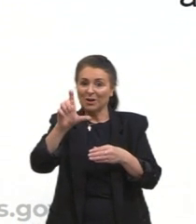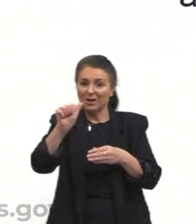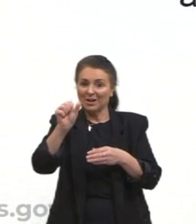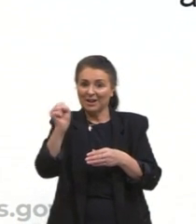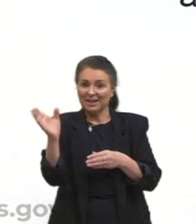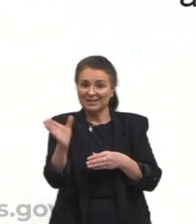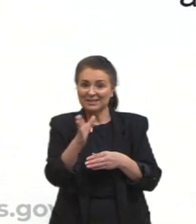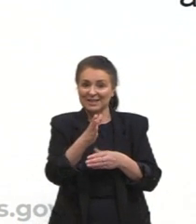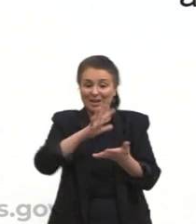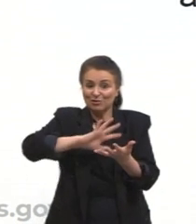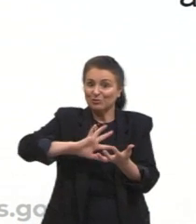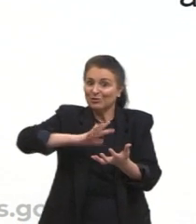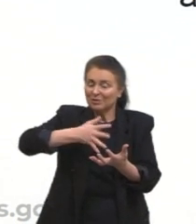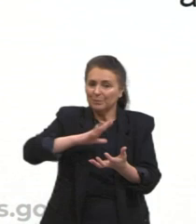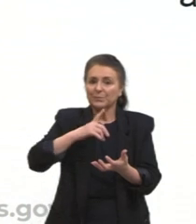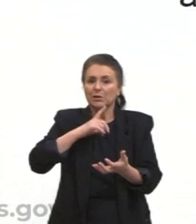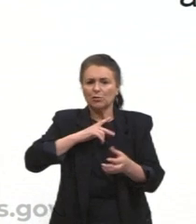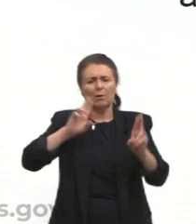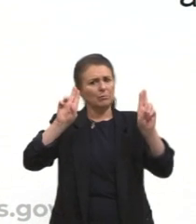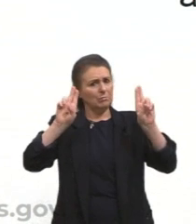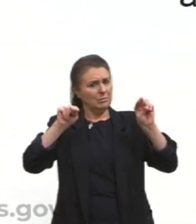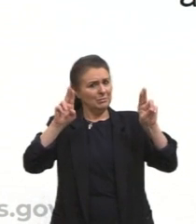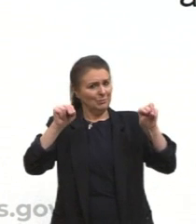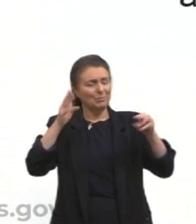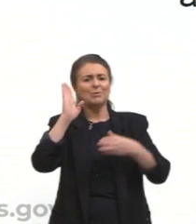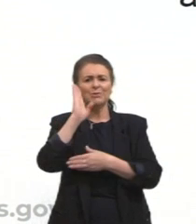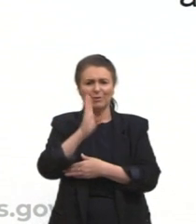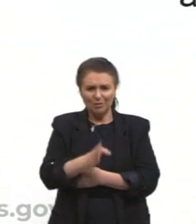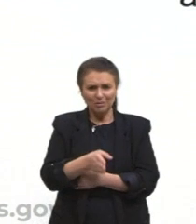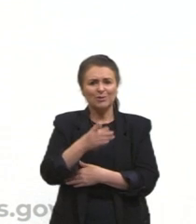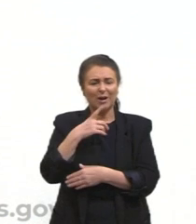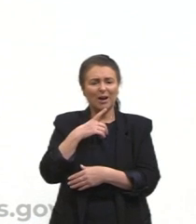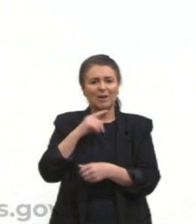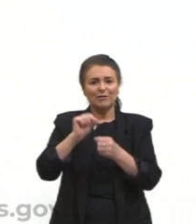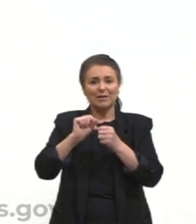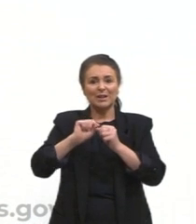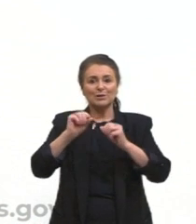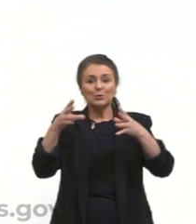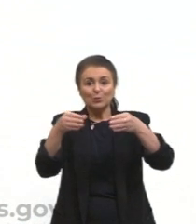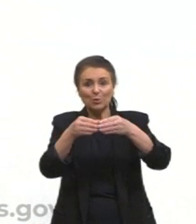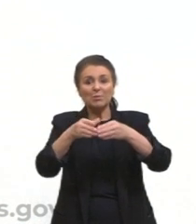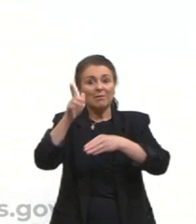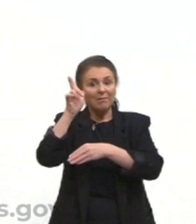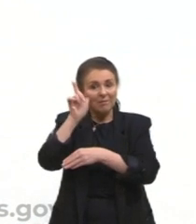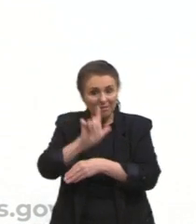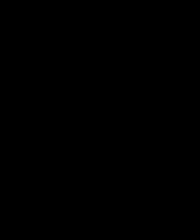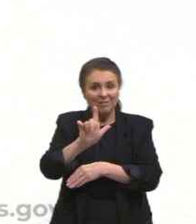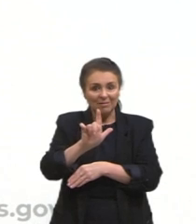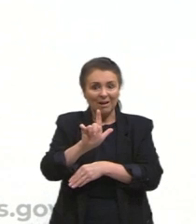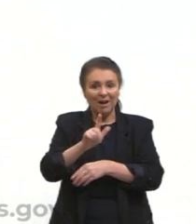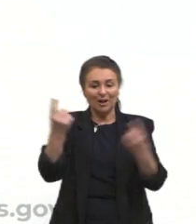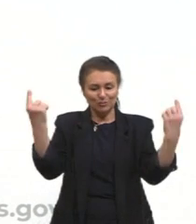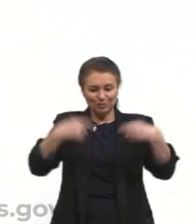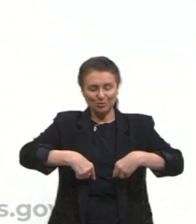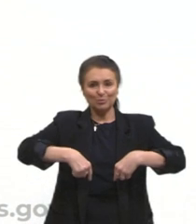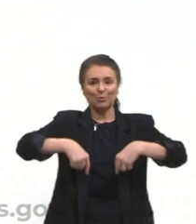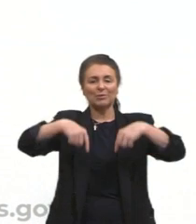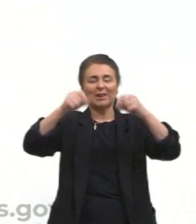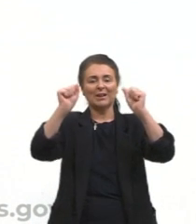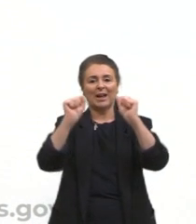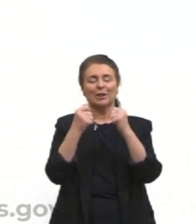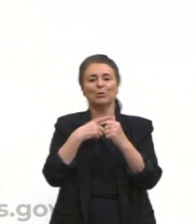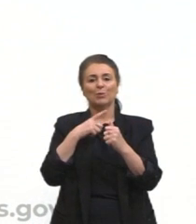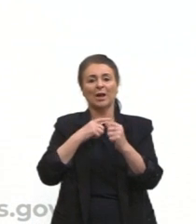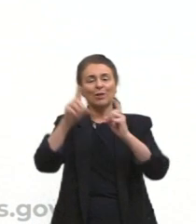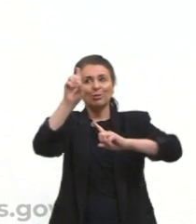Por exemplo o assunto que definiu na escolas de samba serem vencedoras aí do carnaval para falar de samba-enredo